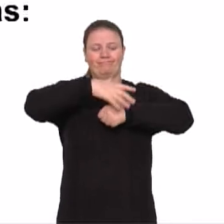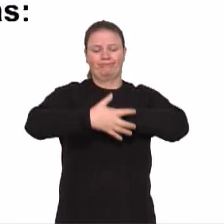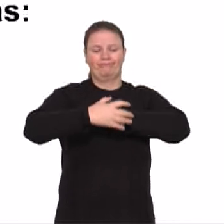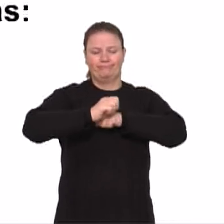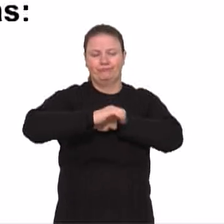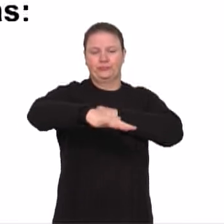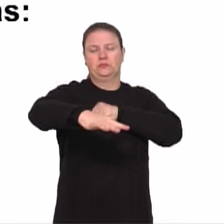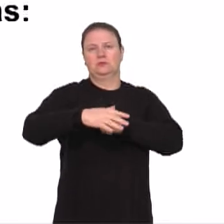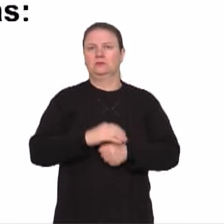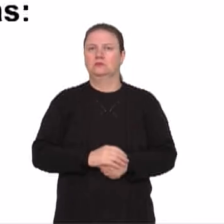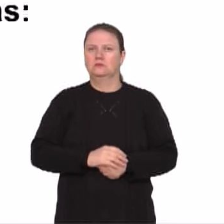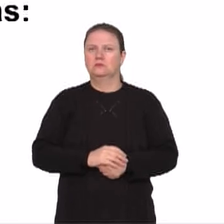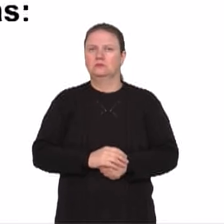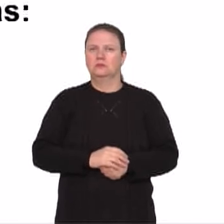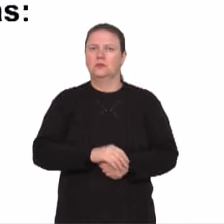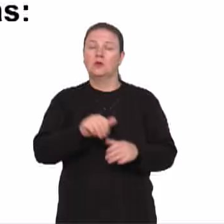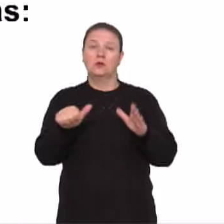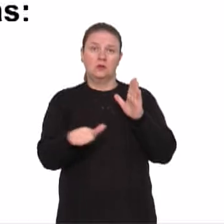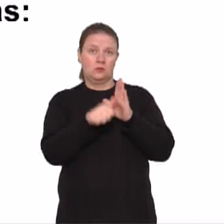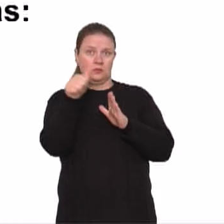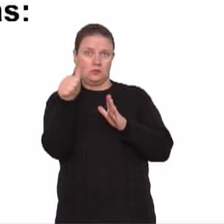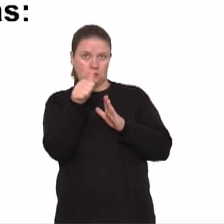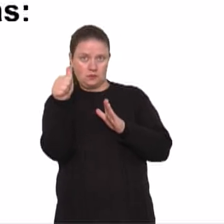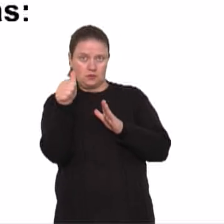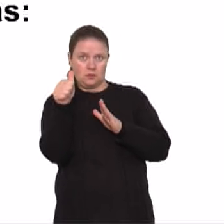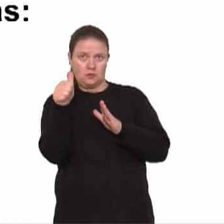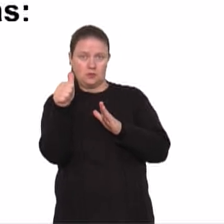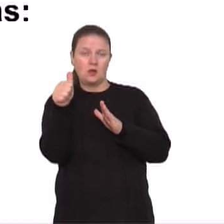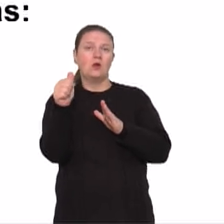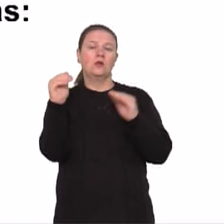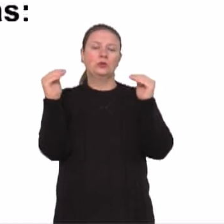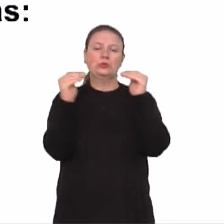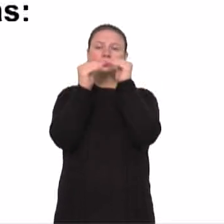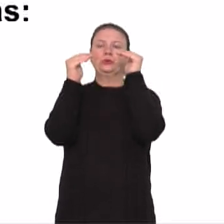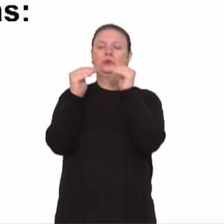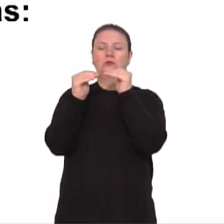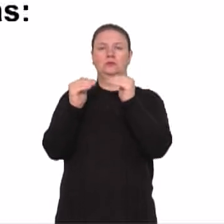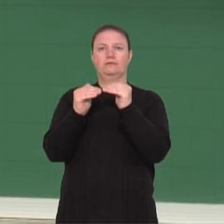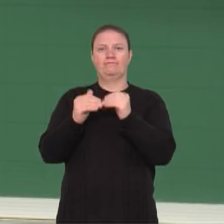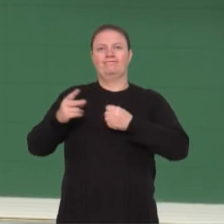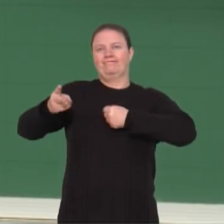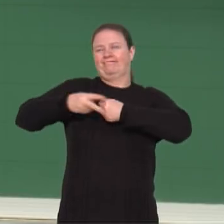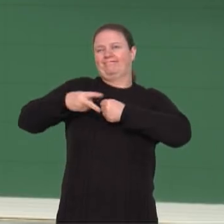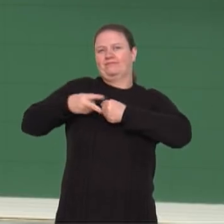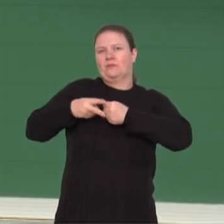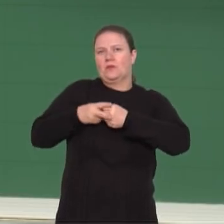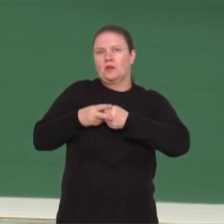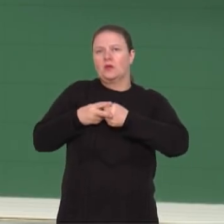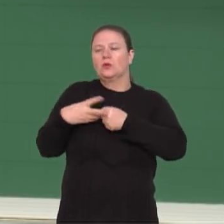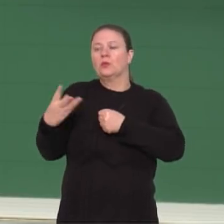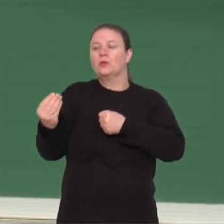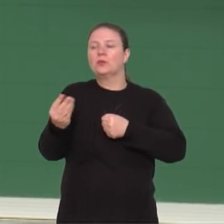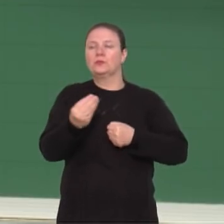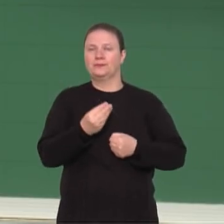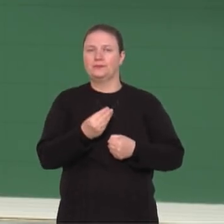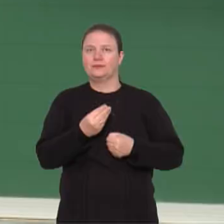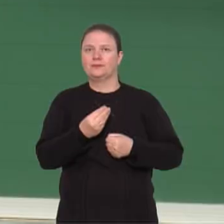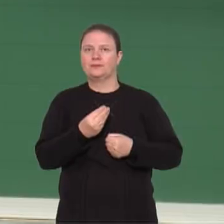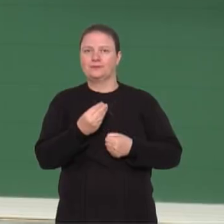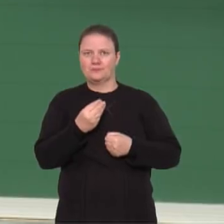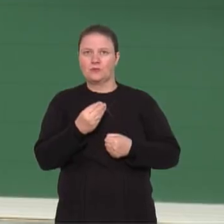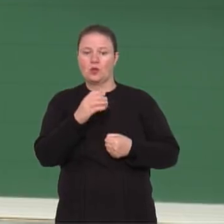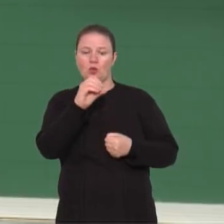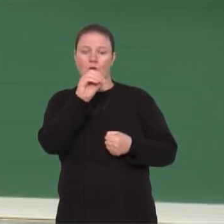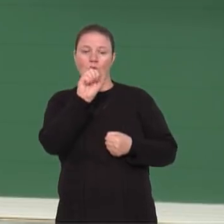segunda frase. Na primeira, eu coloquei o os na frente e fiz a concordância verbal com o verbo ser no plural. Os Estados